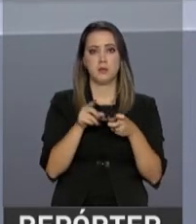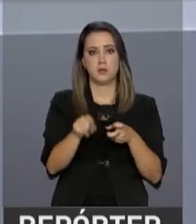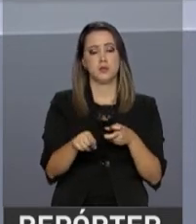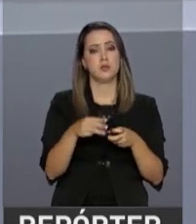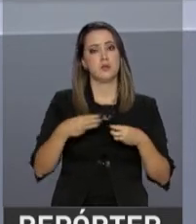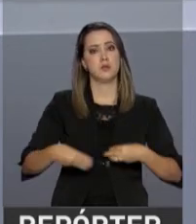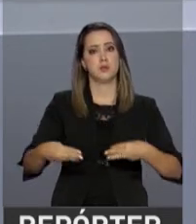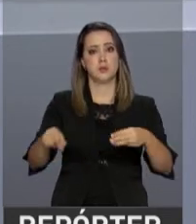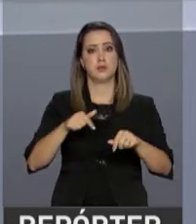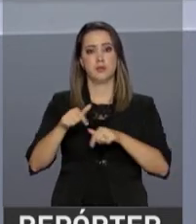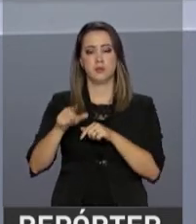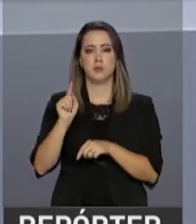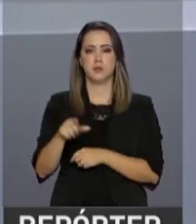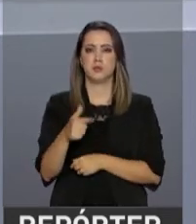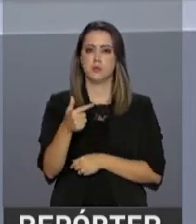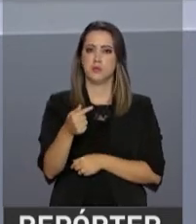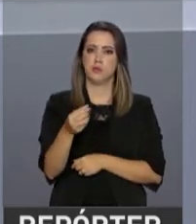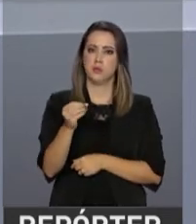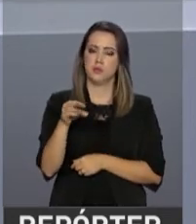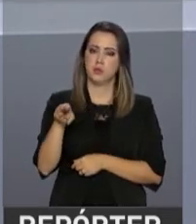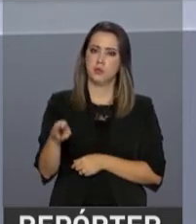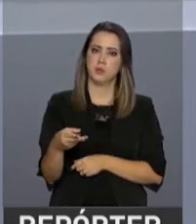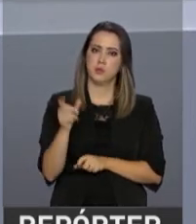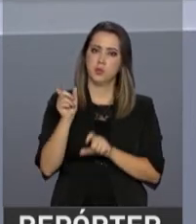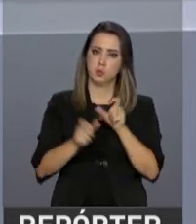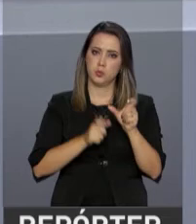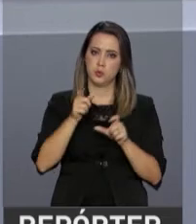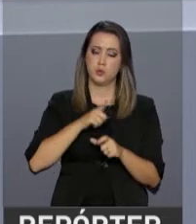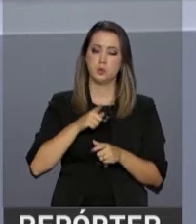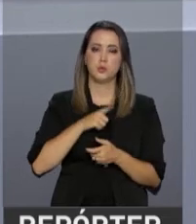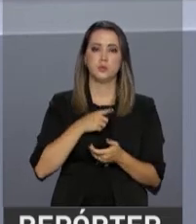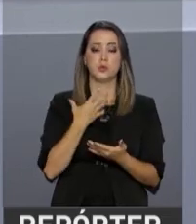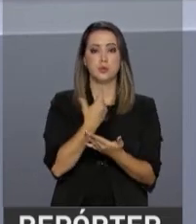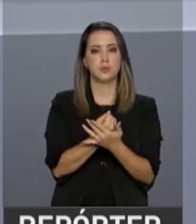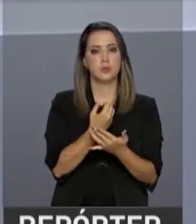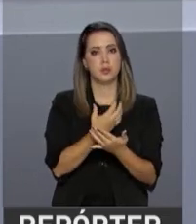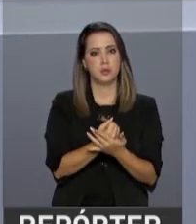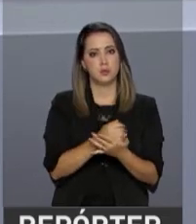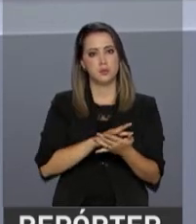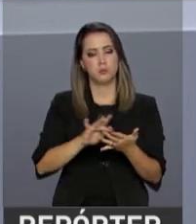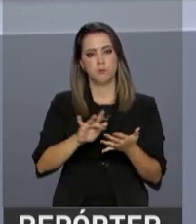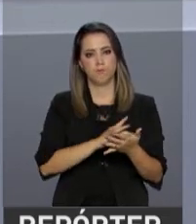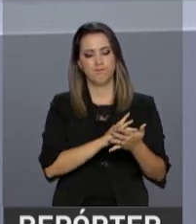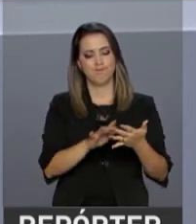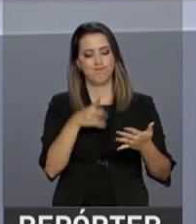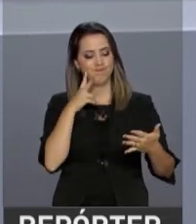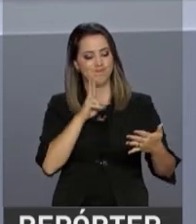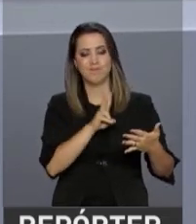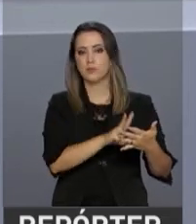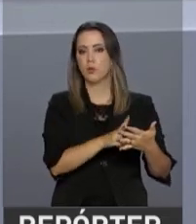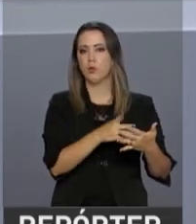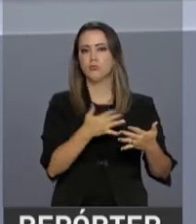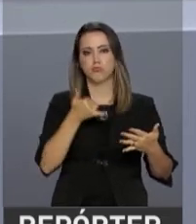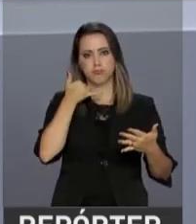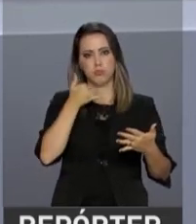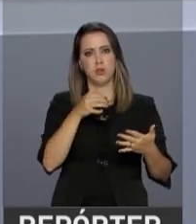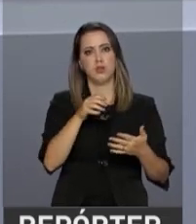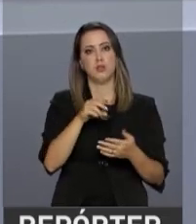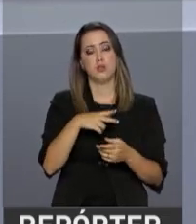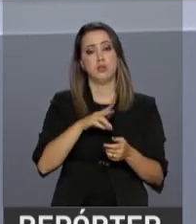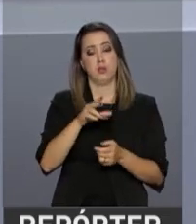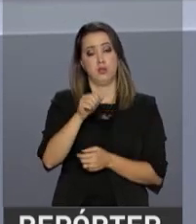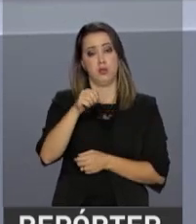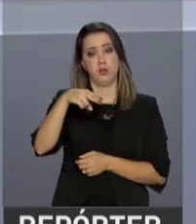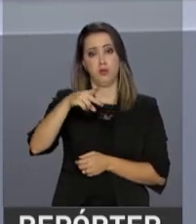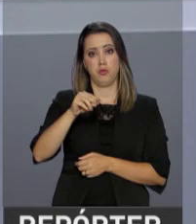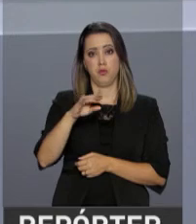ministério do trabalho é de que 70 milhões de trabalhadores tenham acesso ao aplicativo disponível para smartphones nas versões